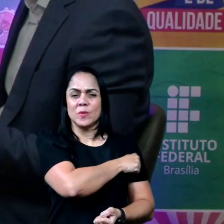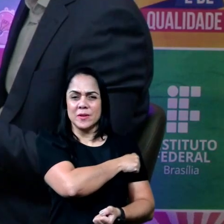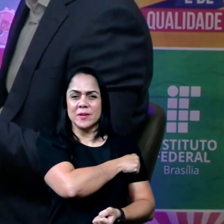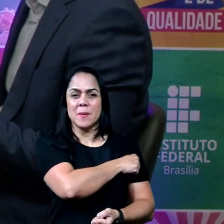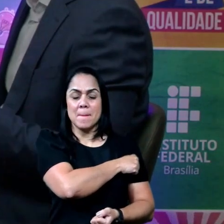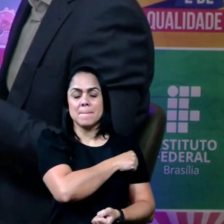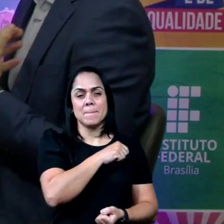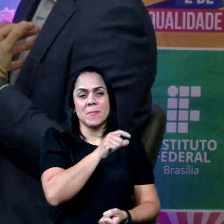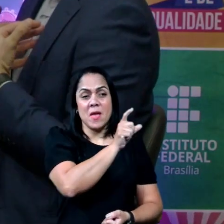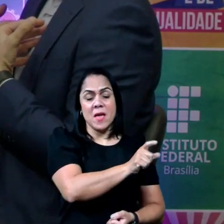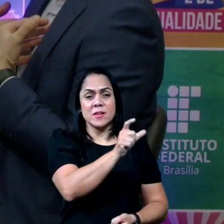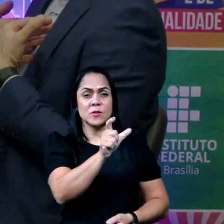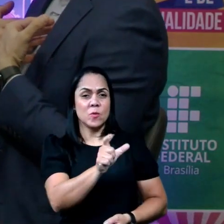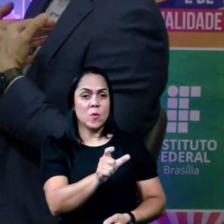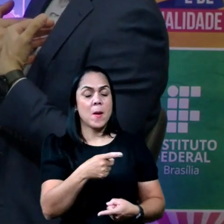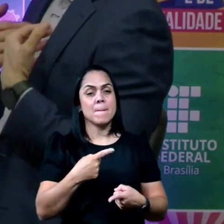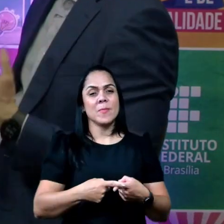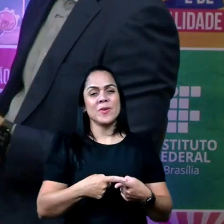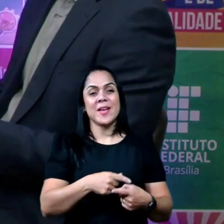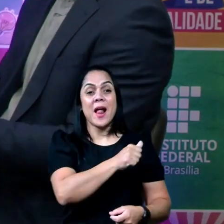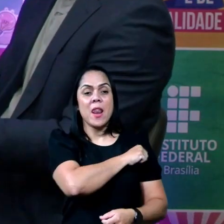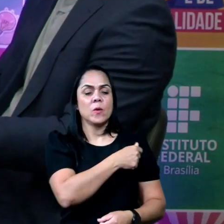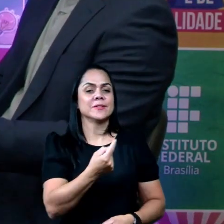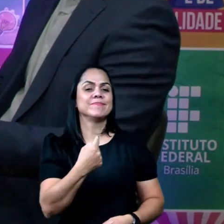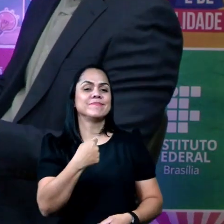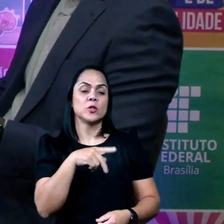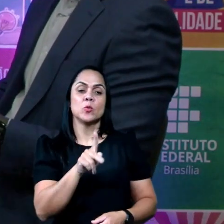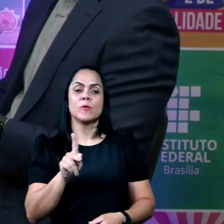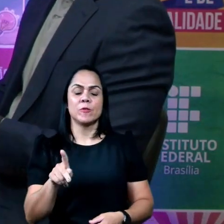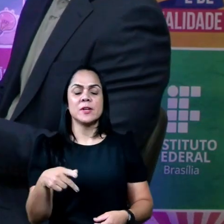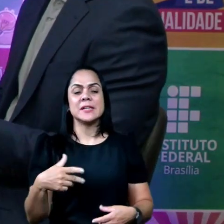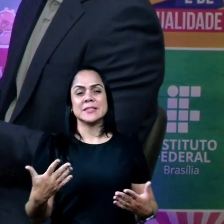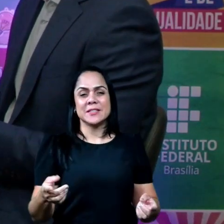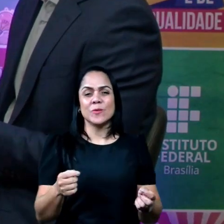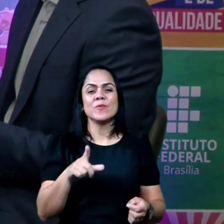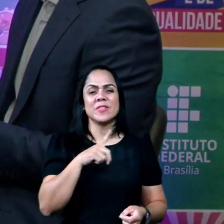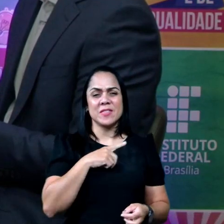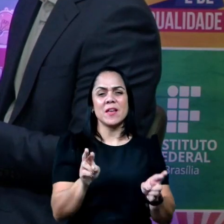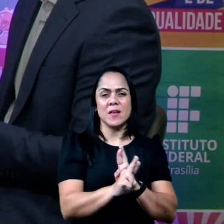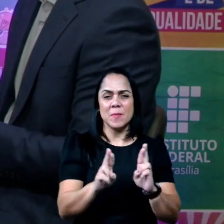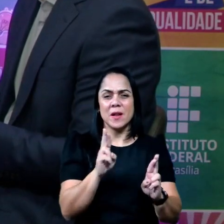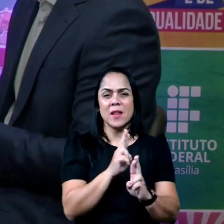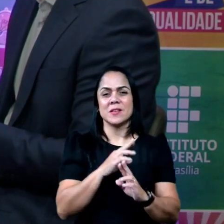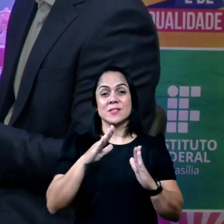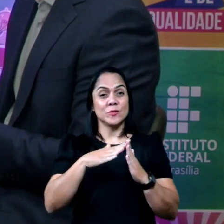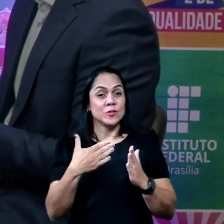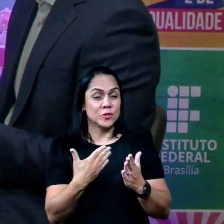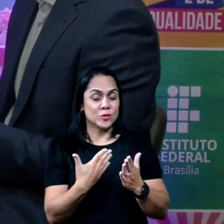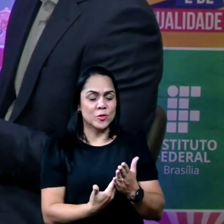aluno Y? Porque eles eram alunos dele. Então, aí tinha uma relação com o ambiente escolar, com o exercício